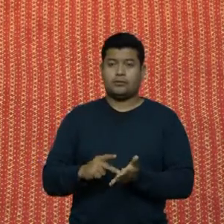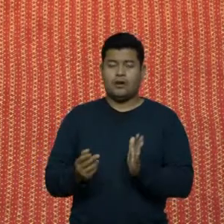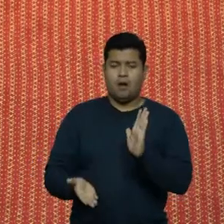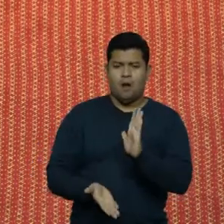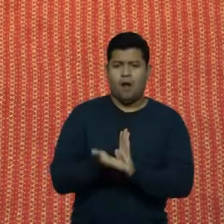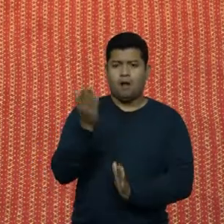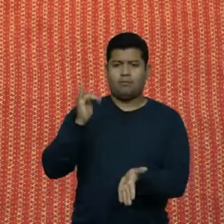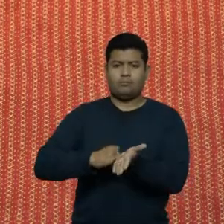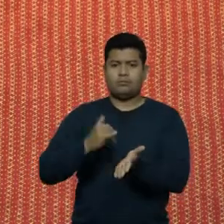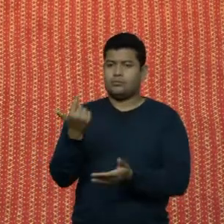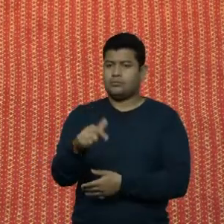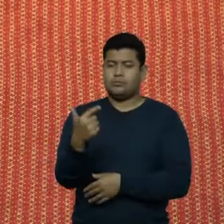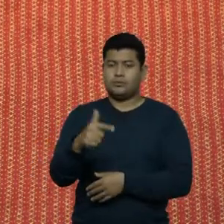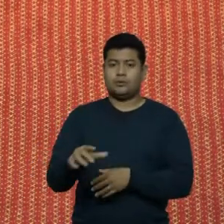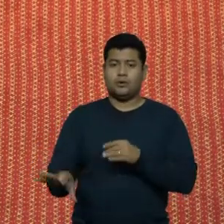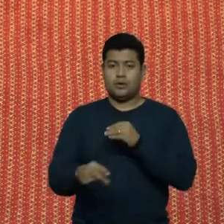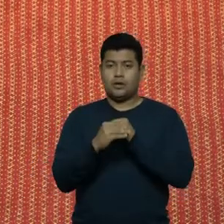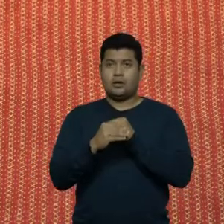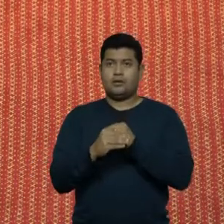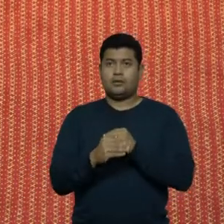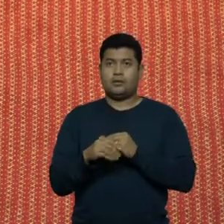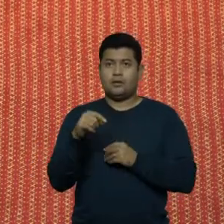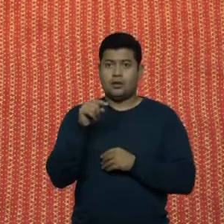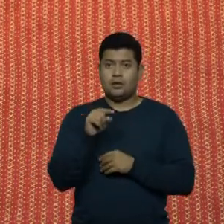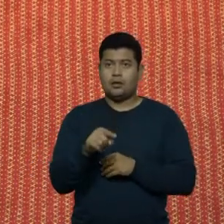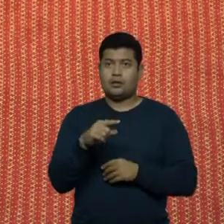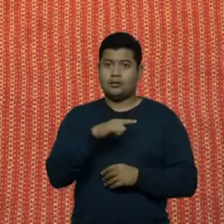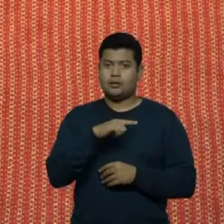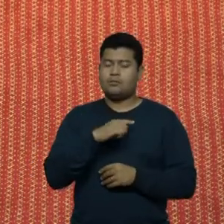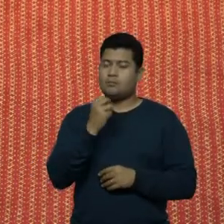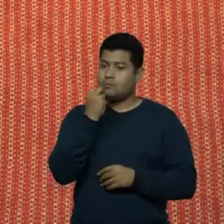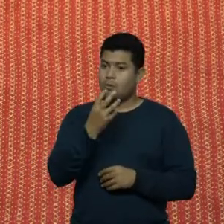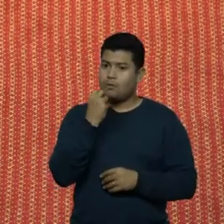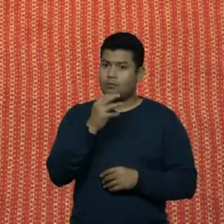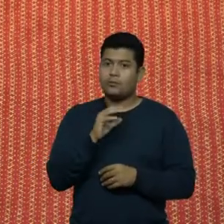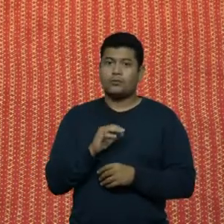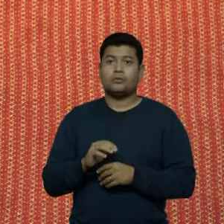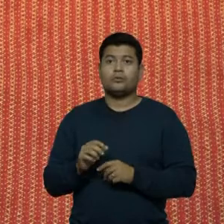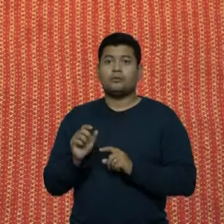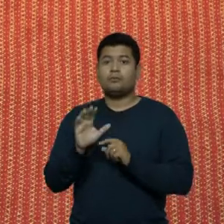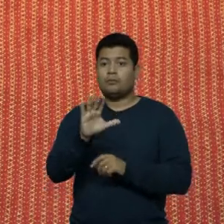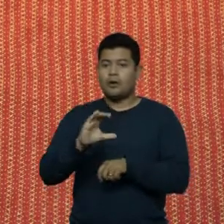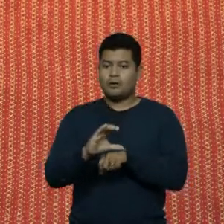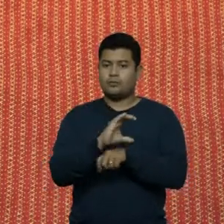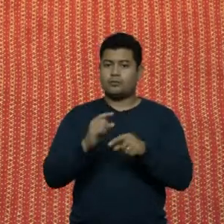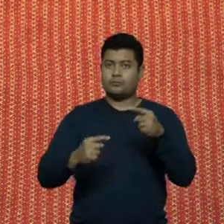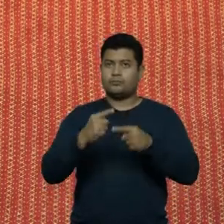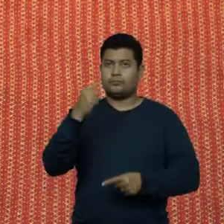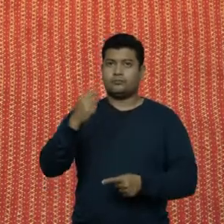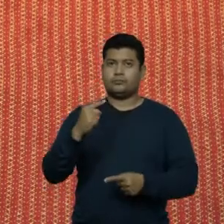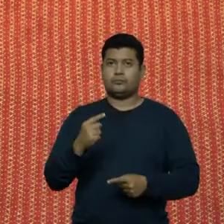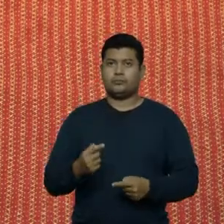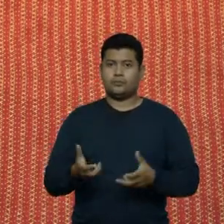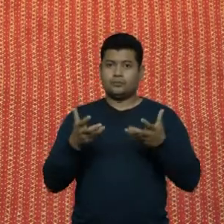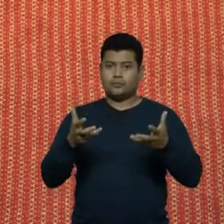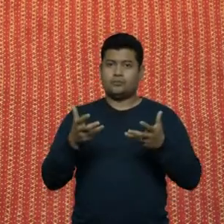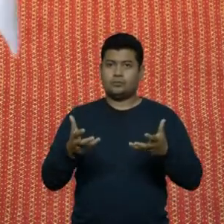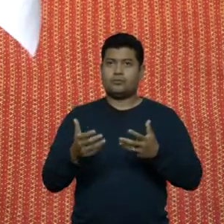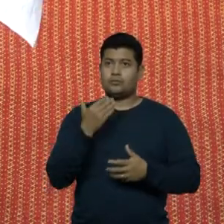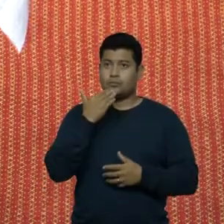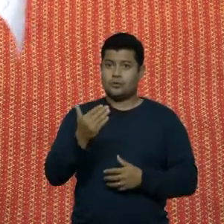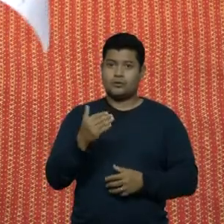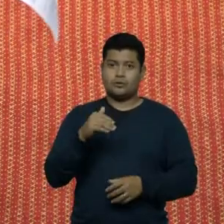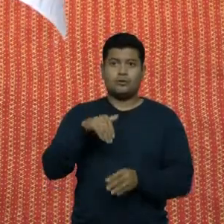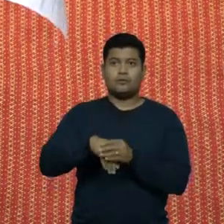impostos esta emenda ela até têm Boa intenção Mas ela é inconstitucional e eu quero pedir o